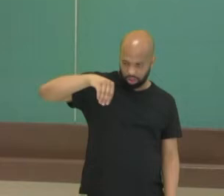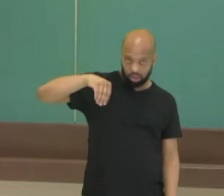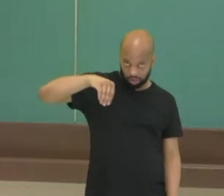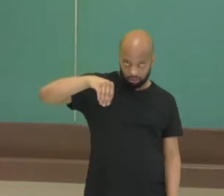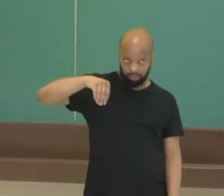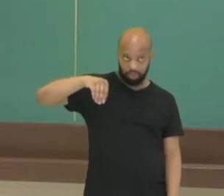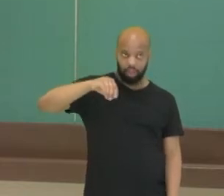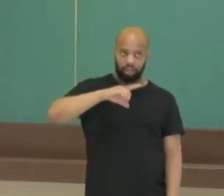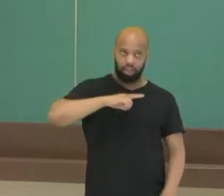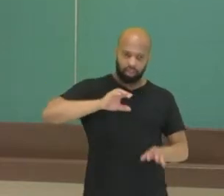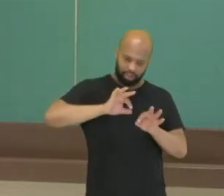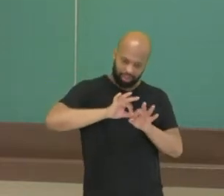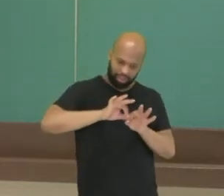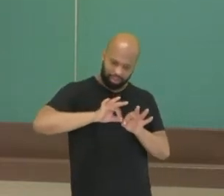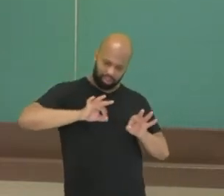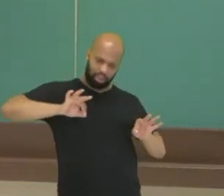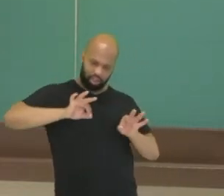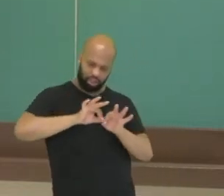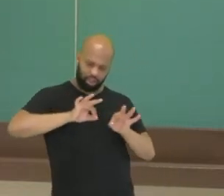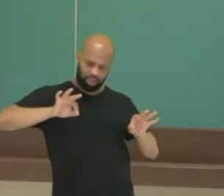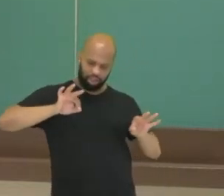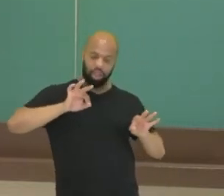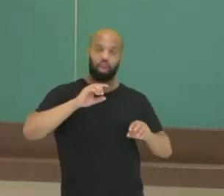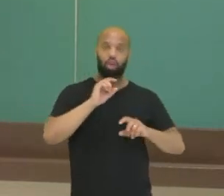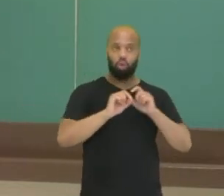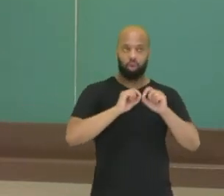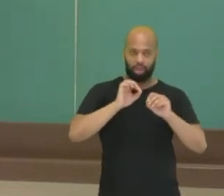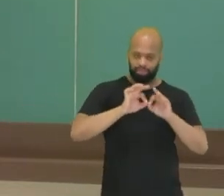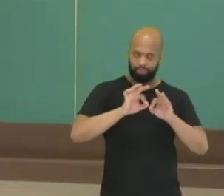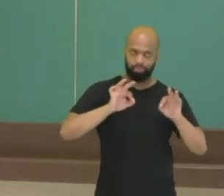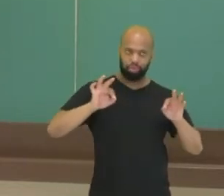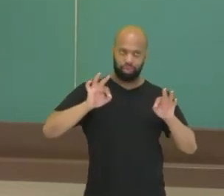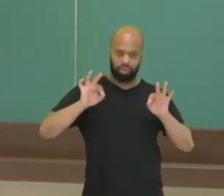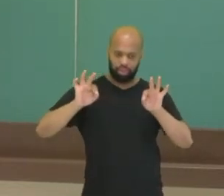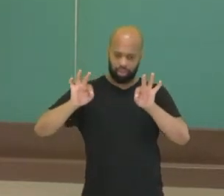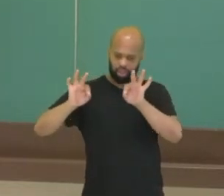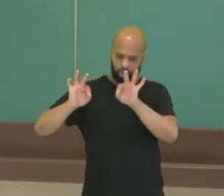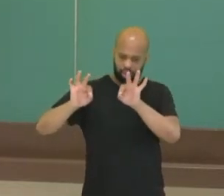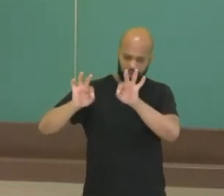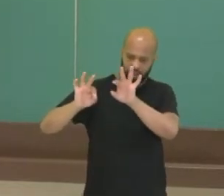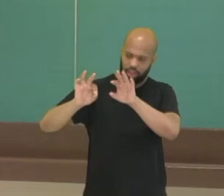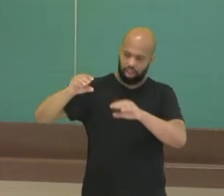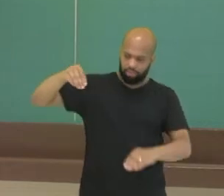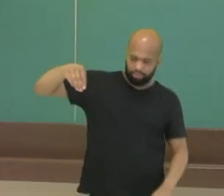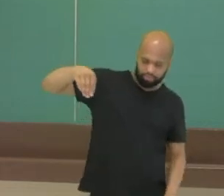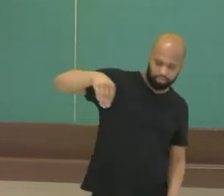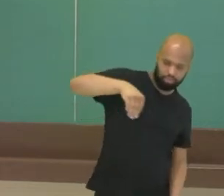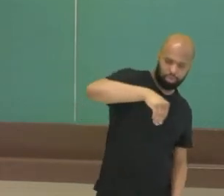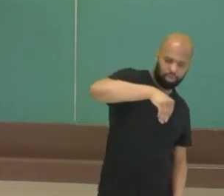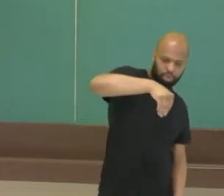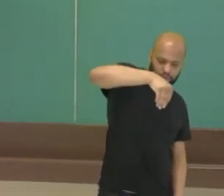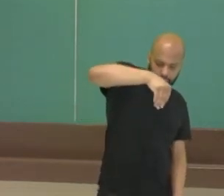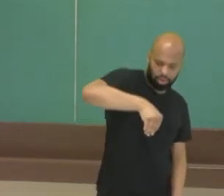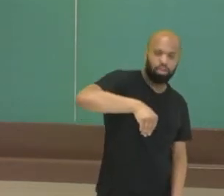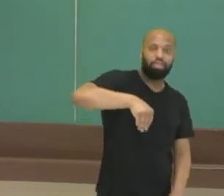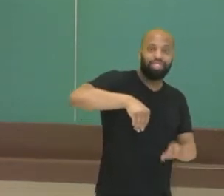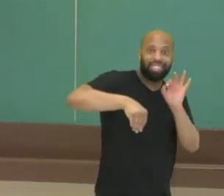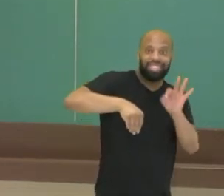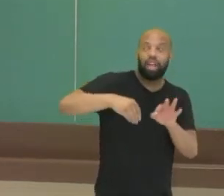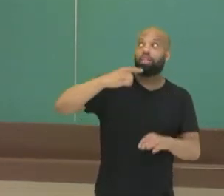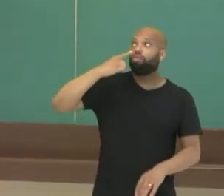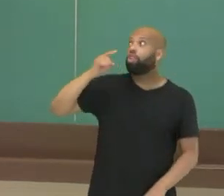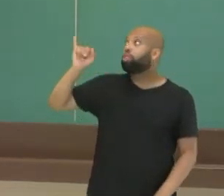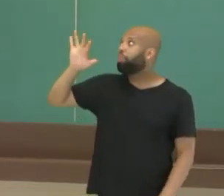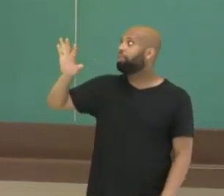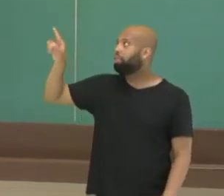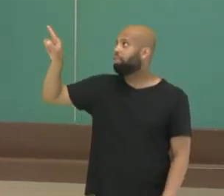que é a linha que une o 0 graus aos 180 graus, eu vou colocar aqui em cima da reta que eu desenhei, certo? E daí eu vou marcar o